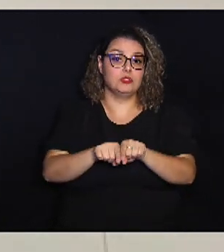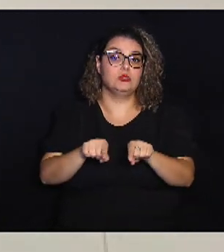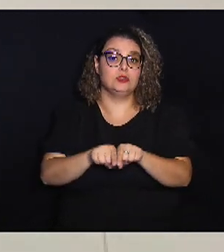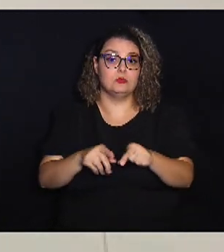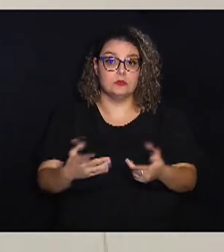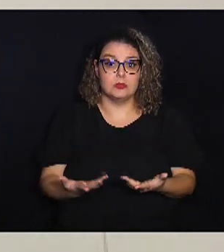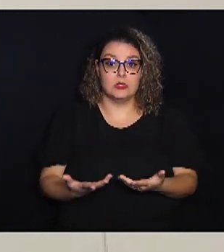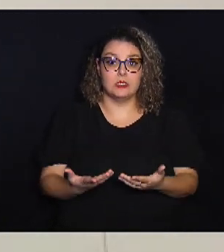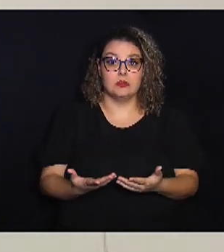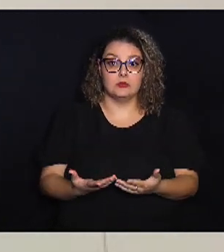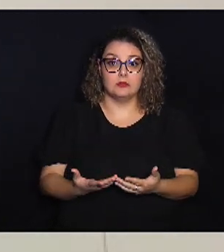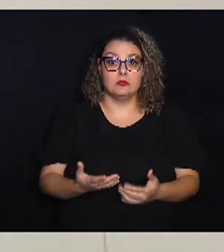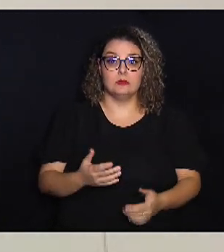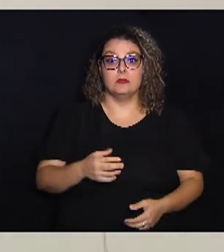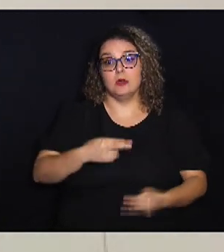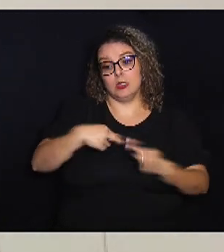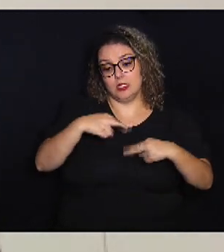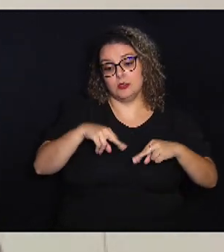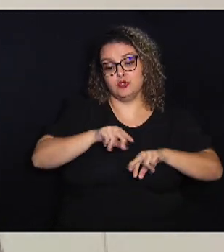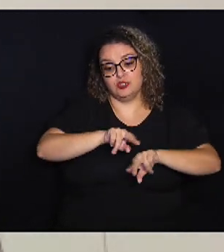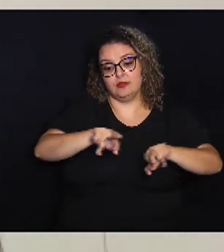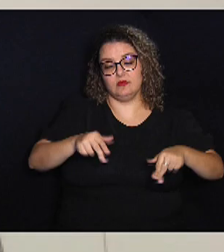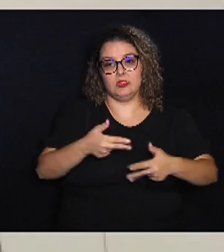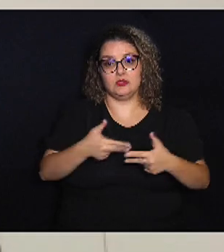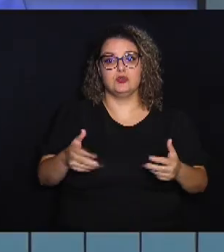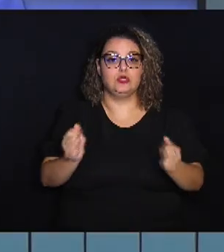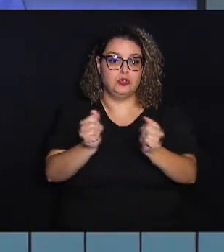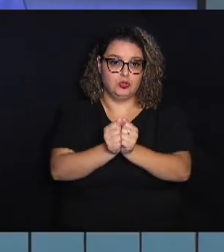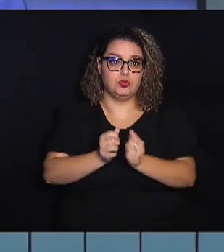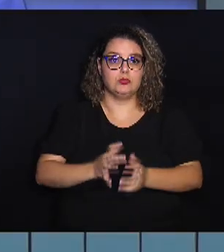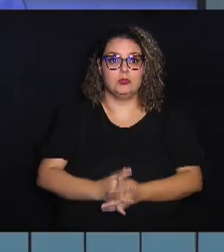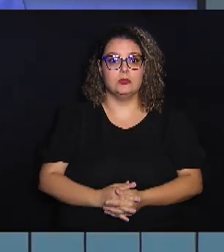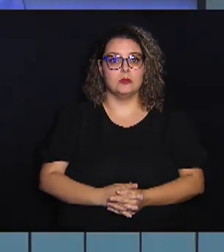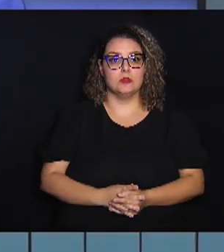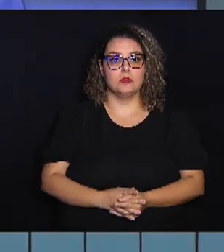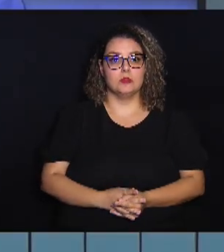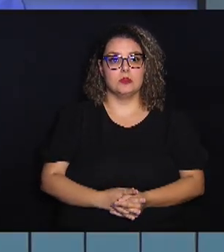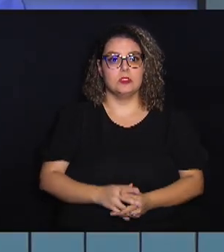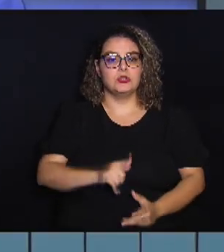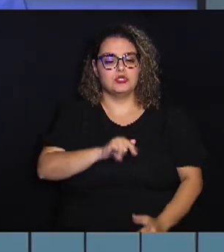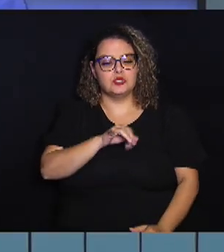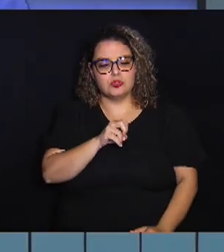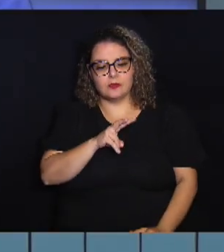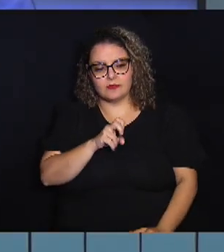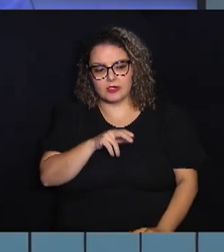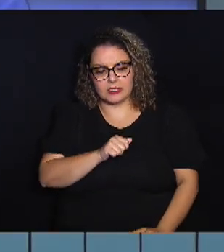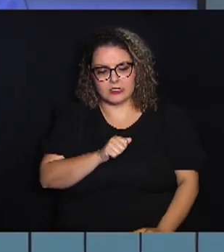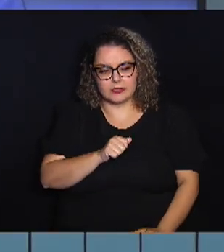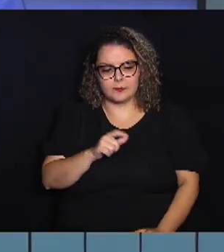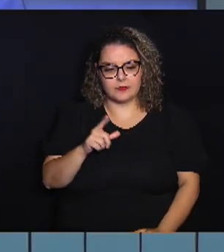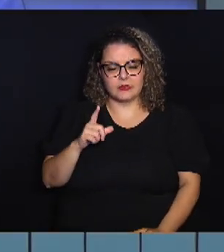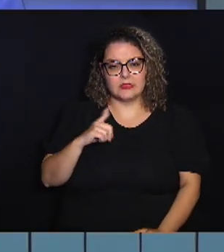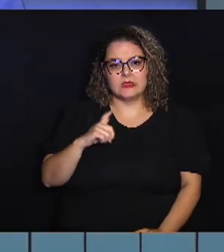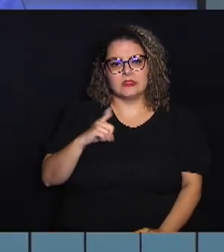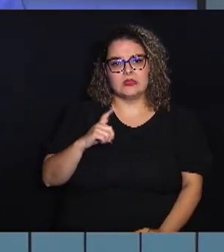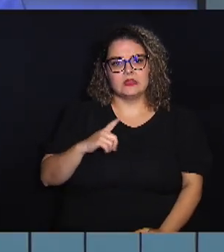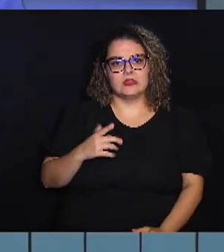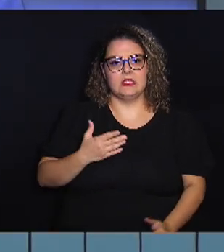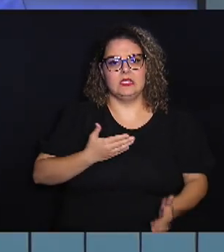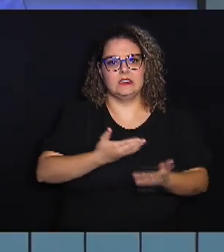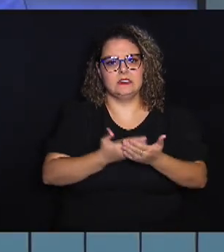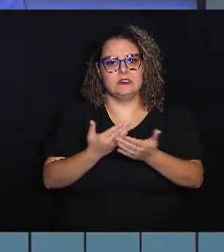por uma associação de diversos fatores. Giovana, existem, né, estudos